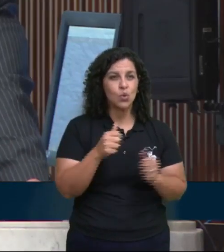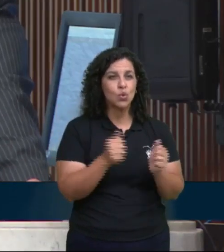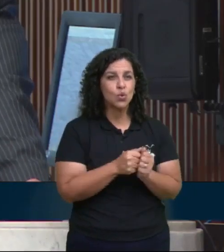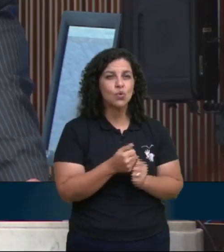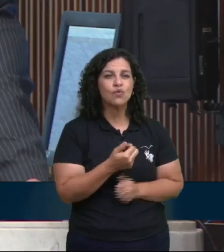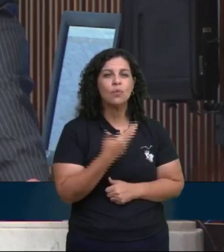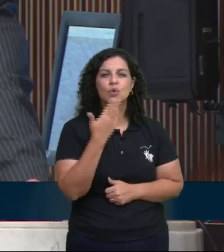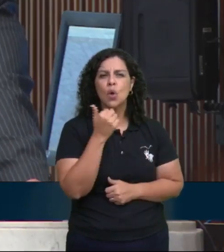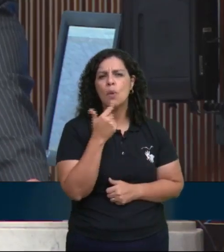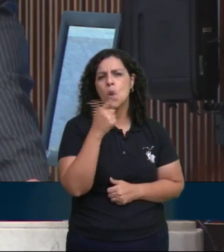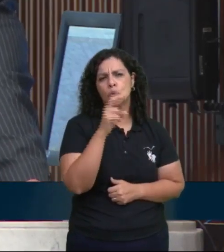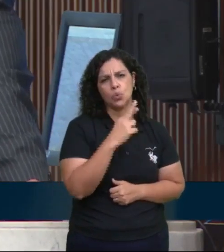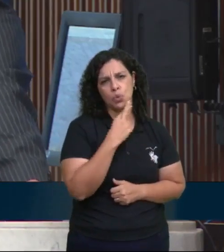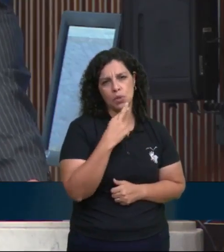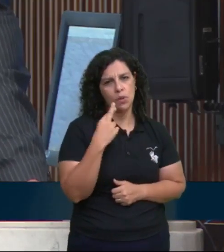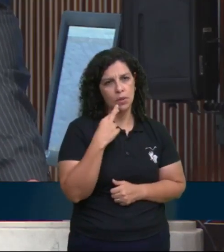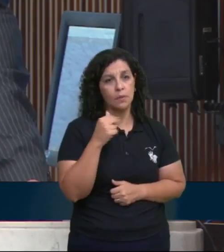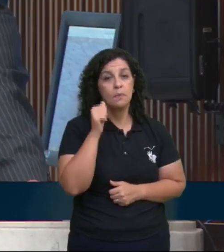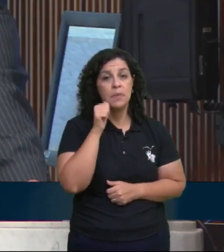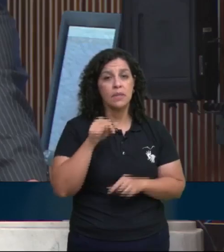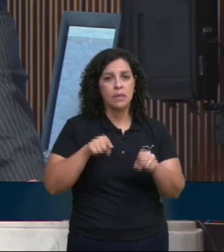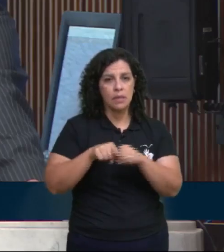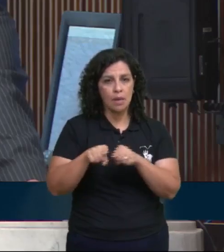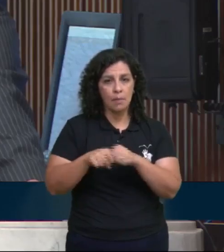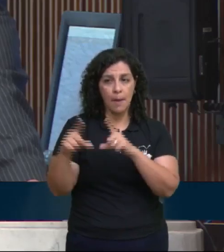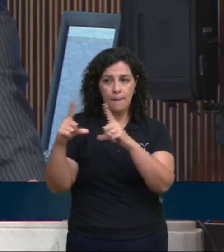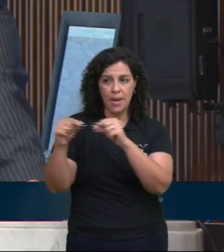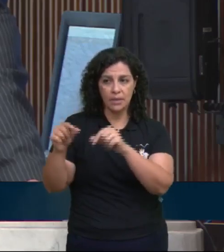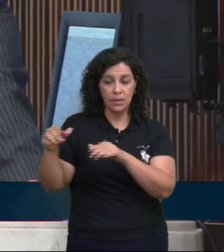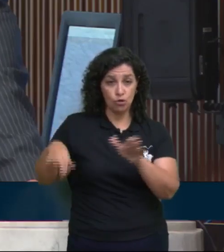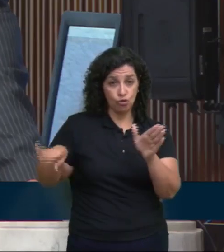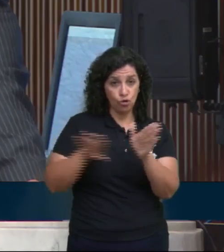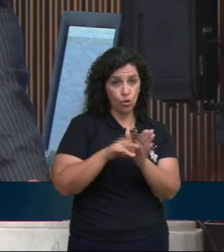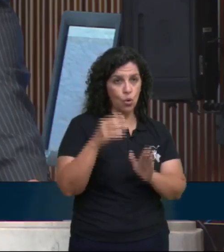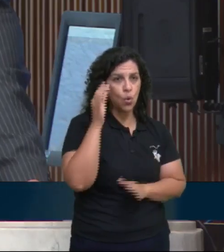fora. Minha irmã estava aqui, veio de Brasília,